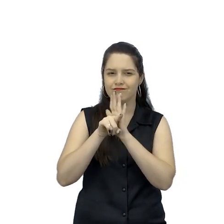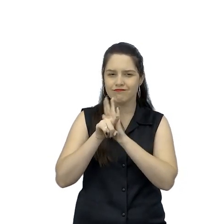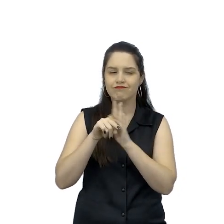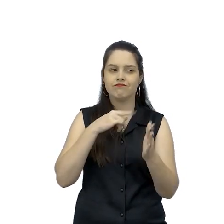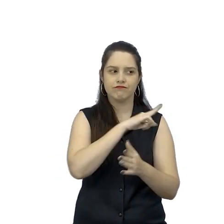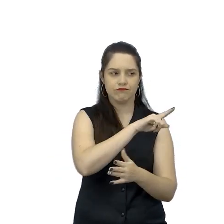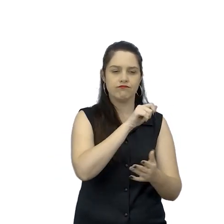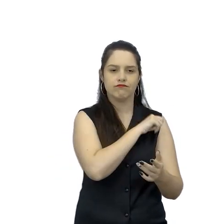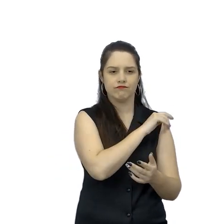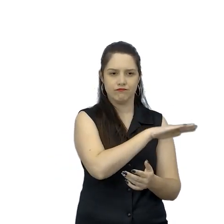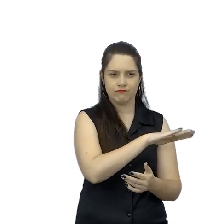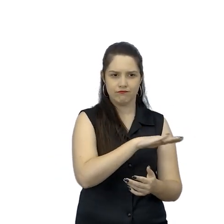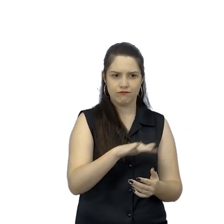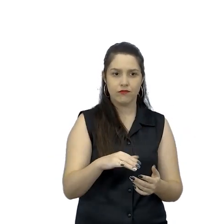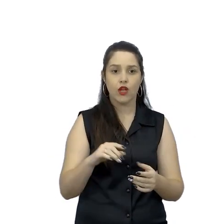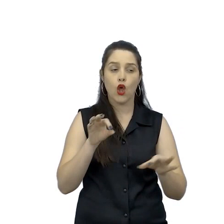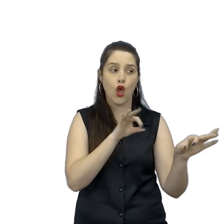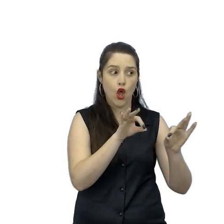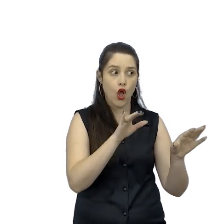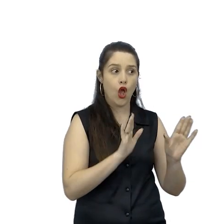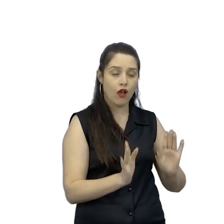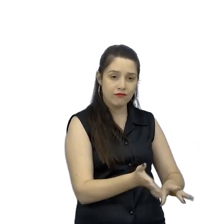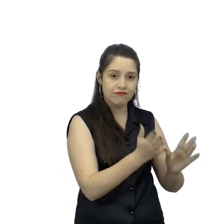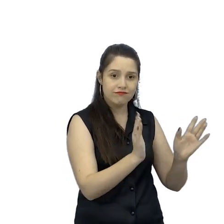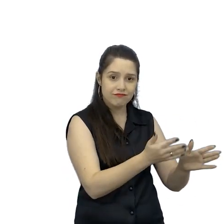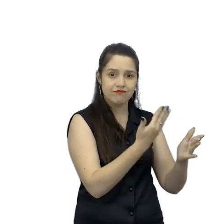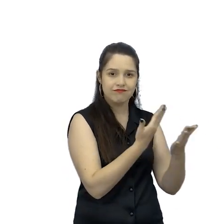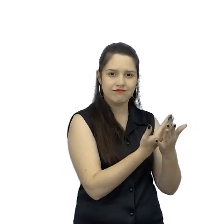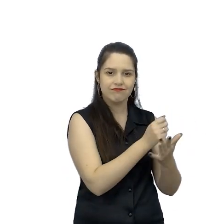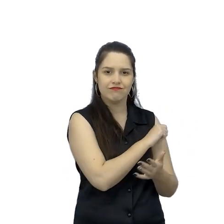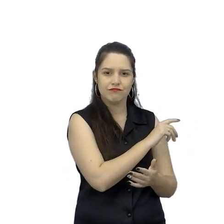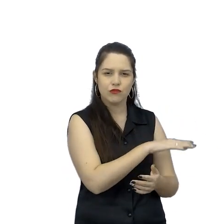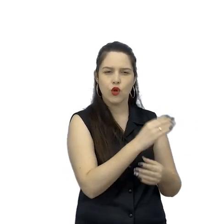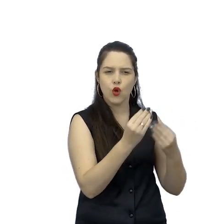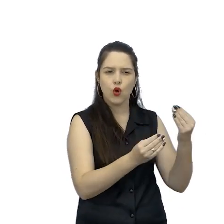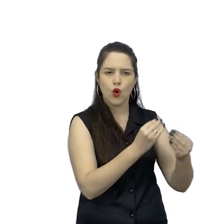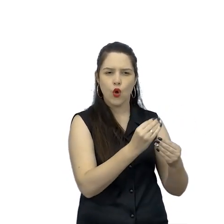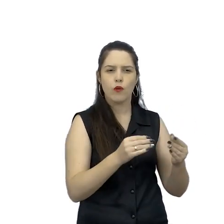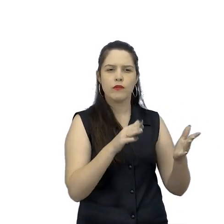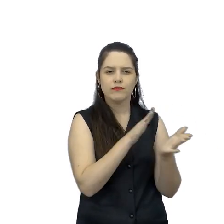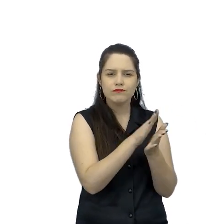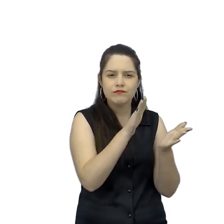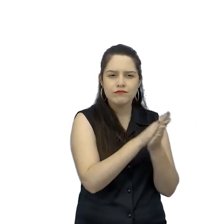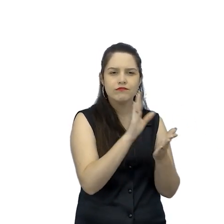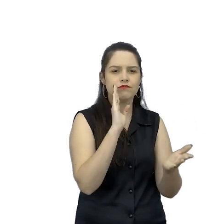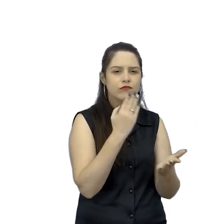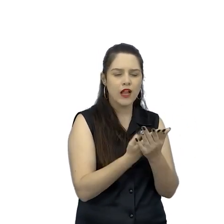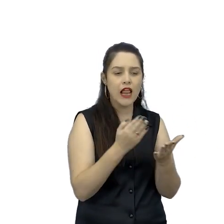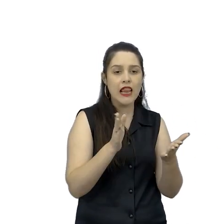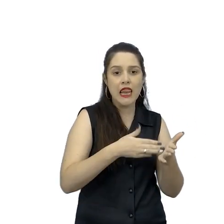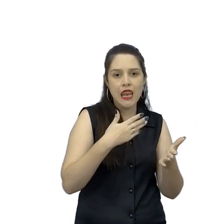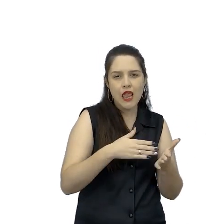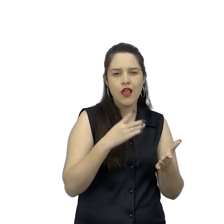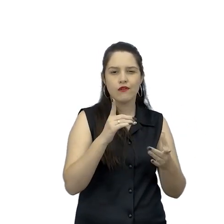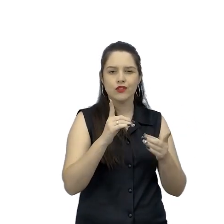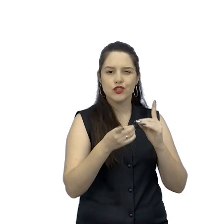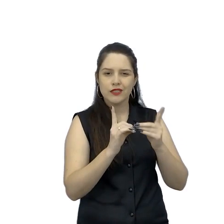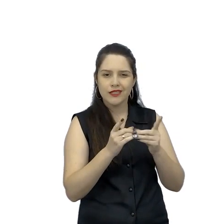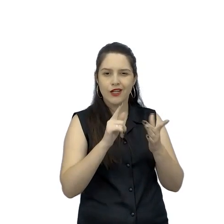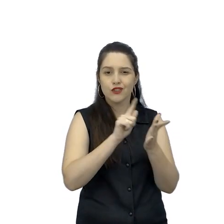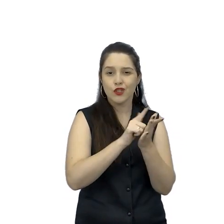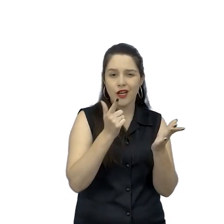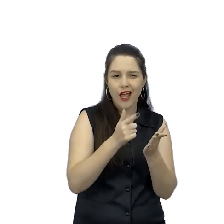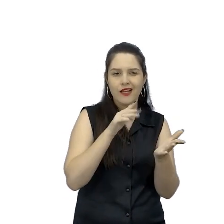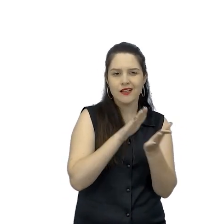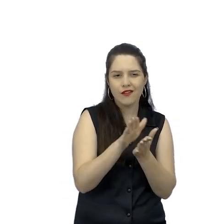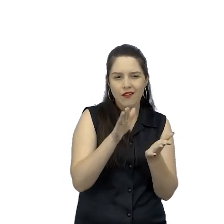estudantes, orientar os estudantes em como acessar fontes impressas confiáveis, como livros didáticos, jornais,